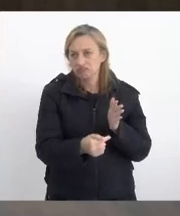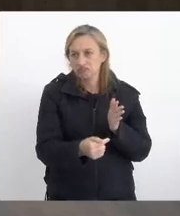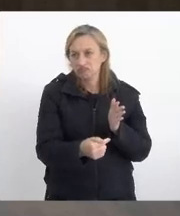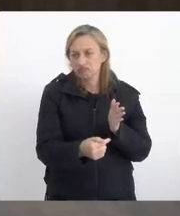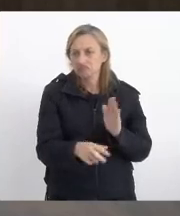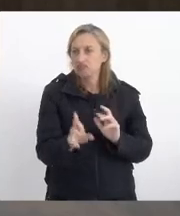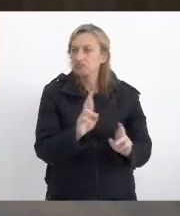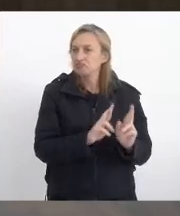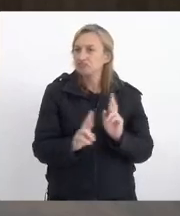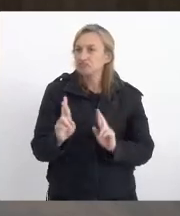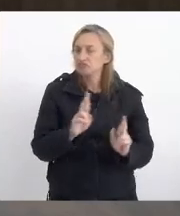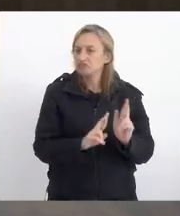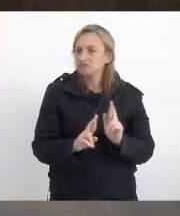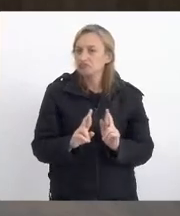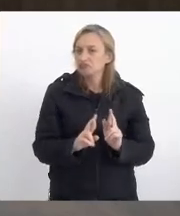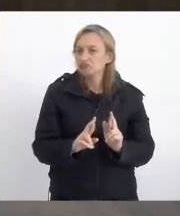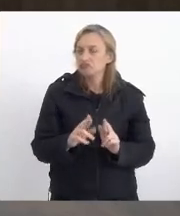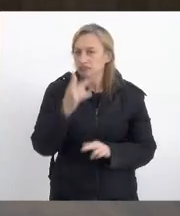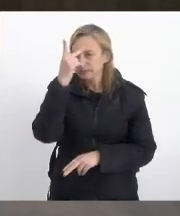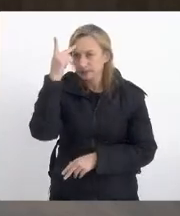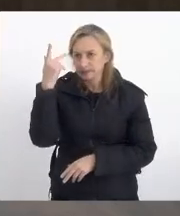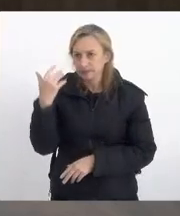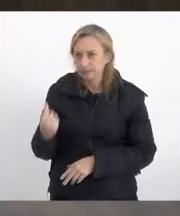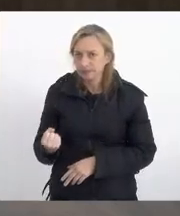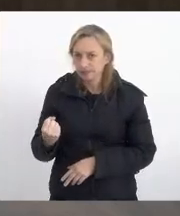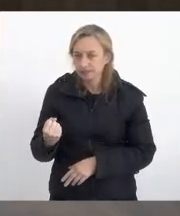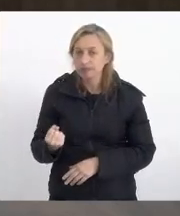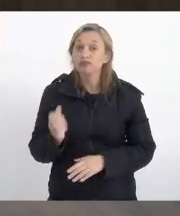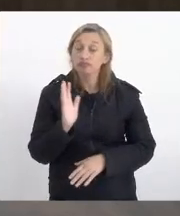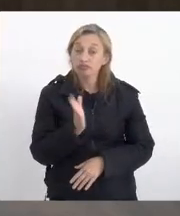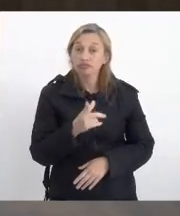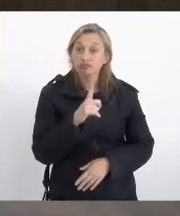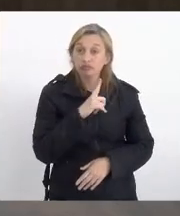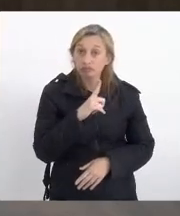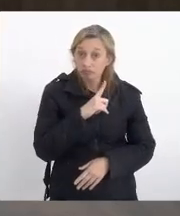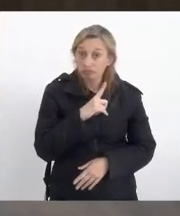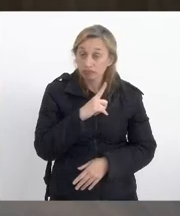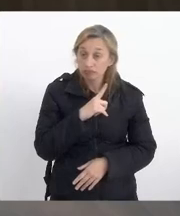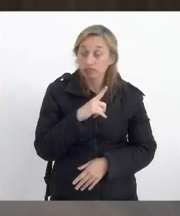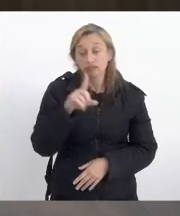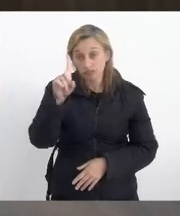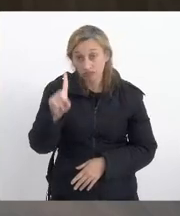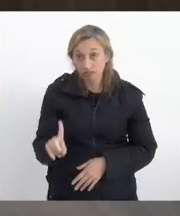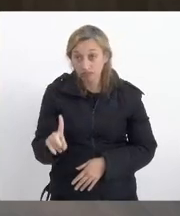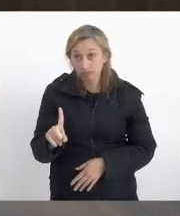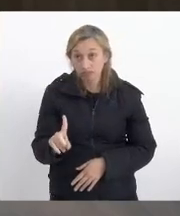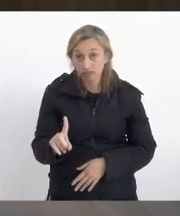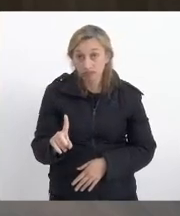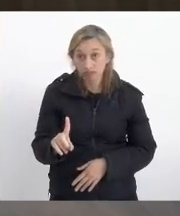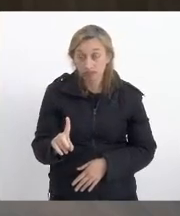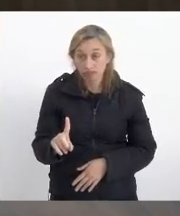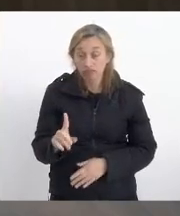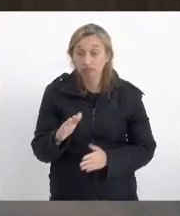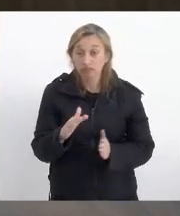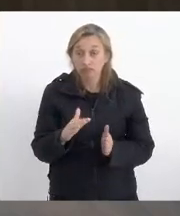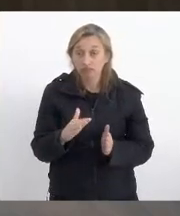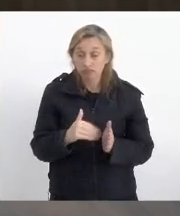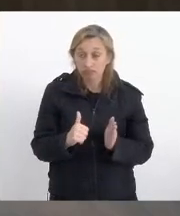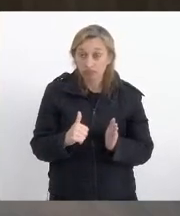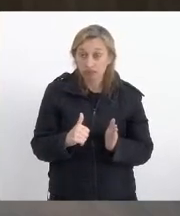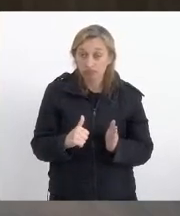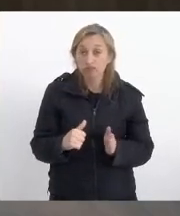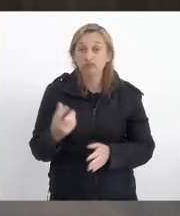em relação aos pensionistas, já que tiveram seus direitos à integralidade cassados